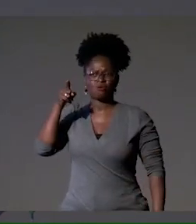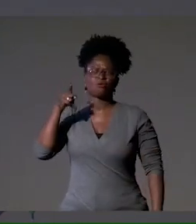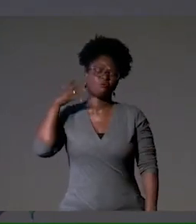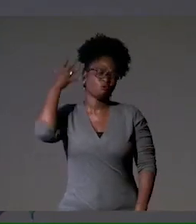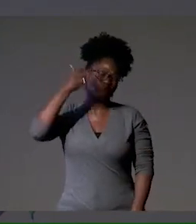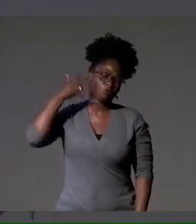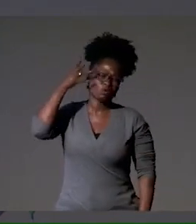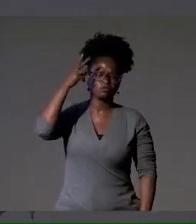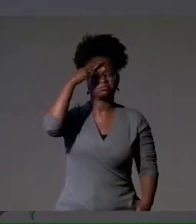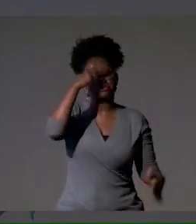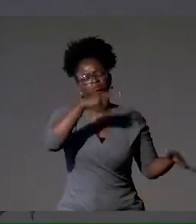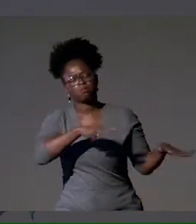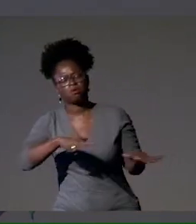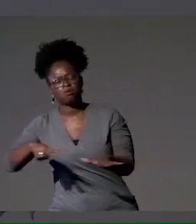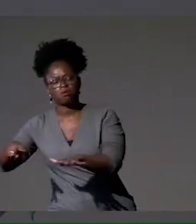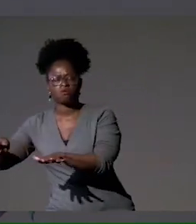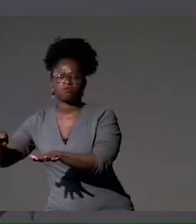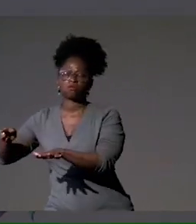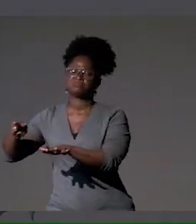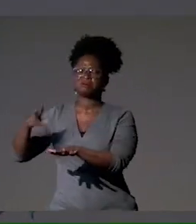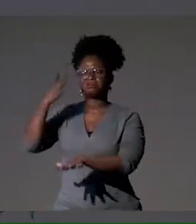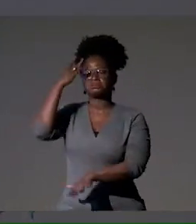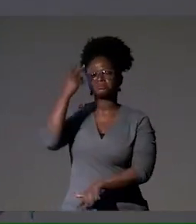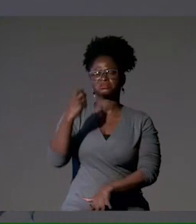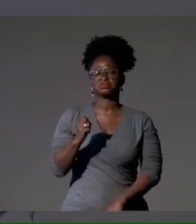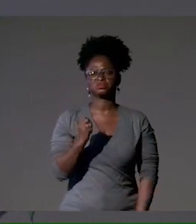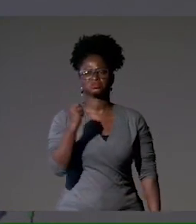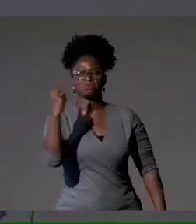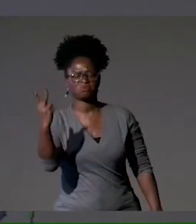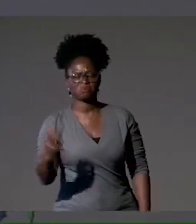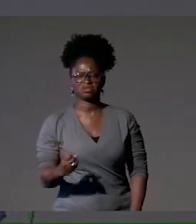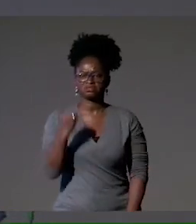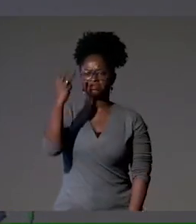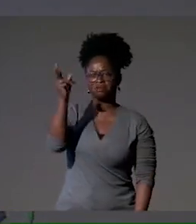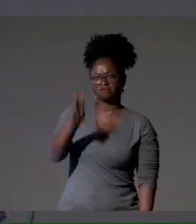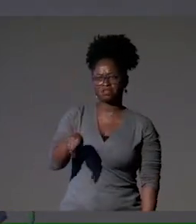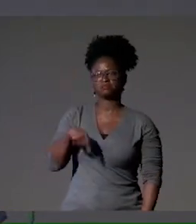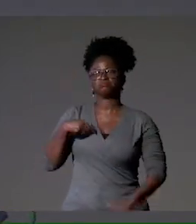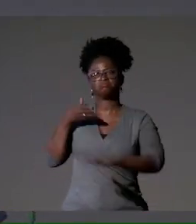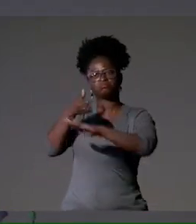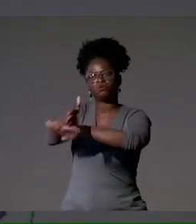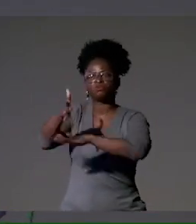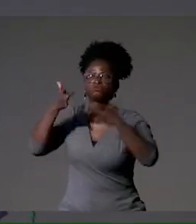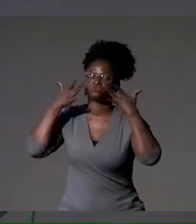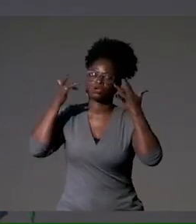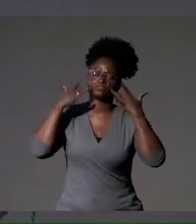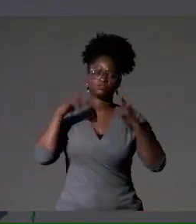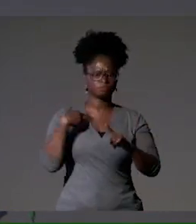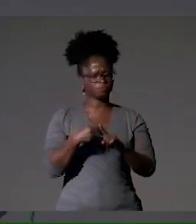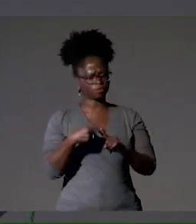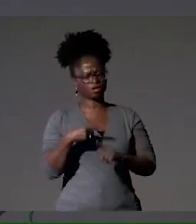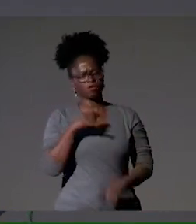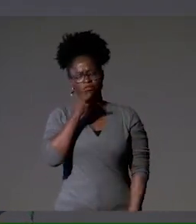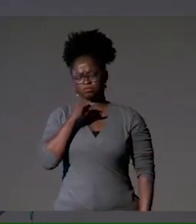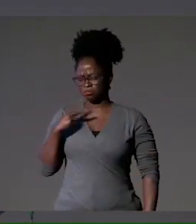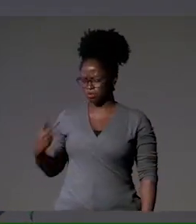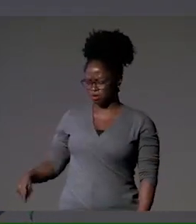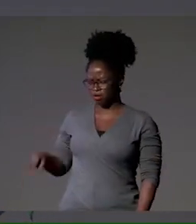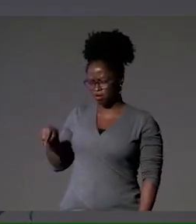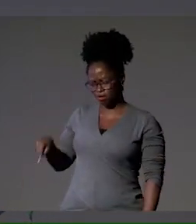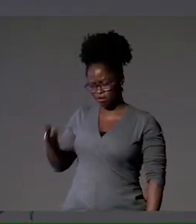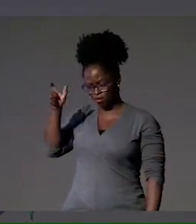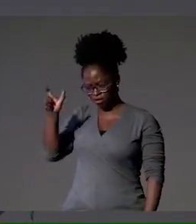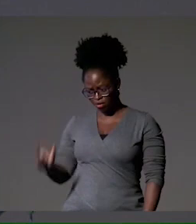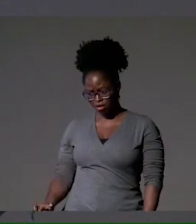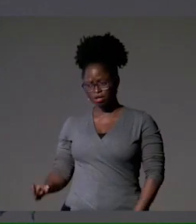fomos lá quase uma semana, ele foi, acho que 2 ou 3 vezes ao teatro no período que nós estávamos lá. E por que eu uso esse exemplo?